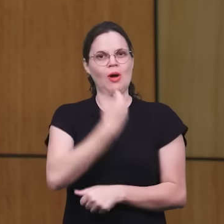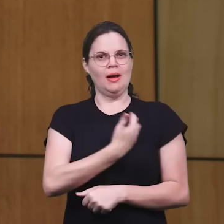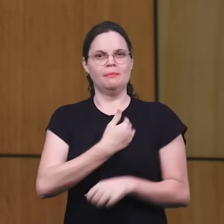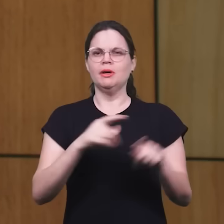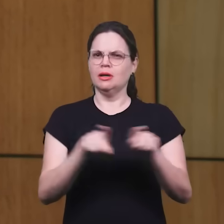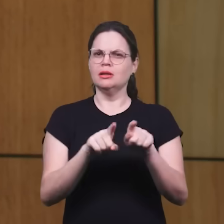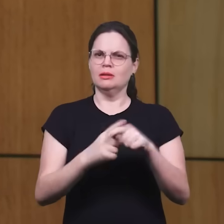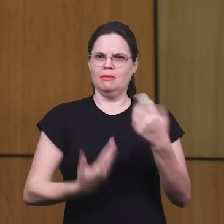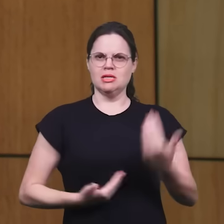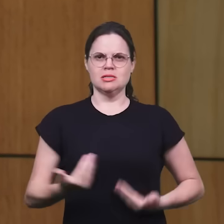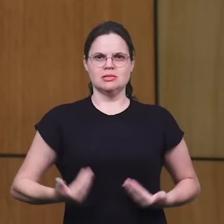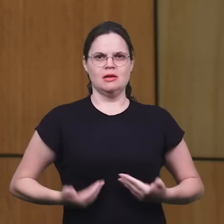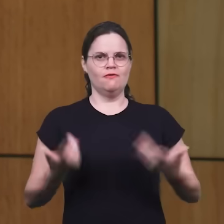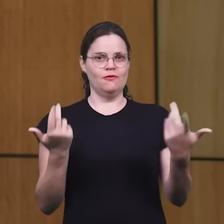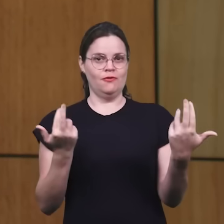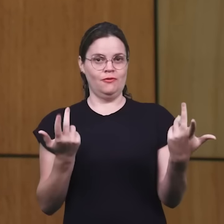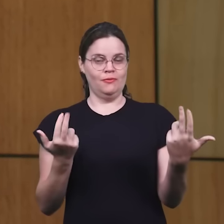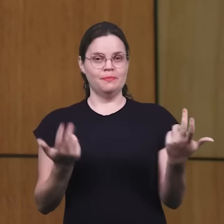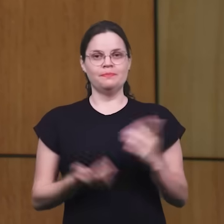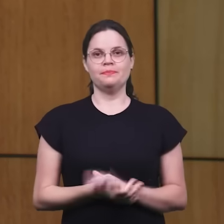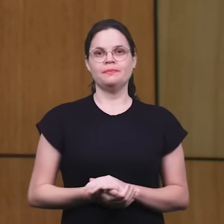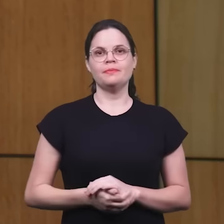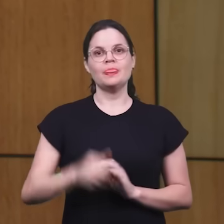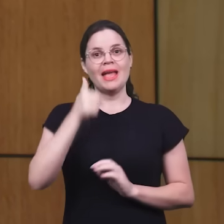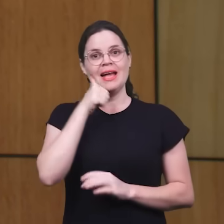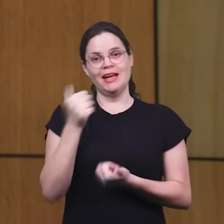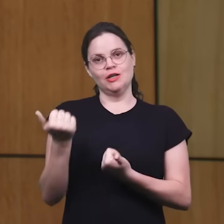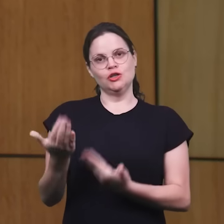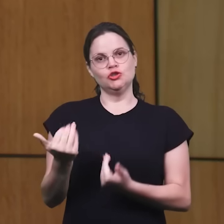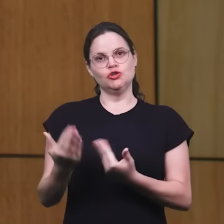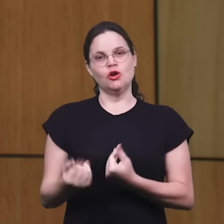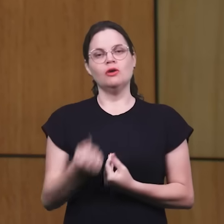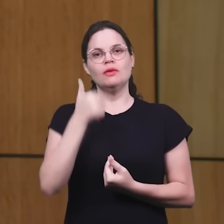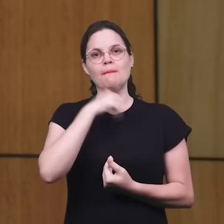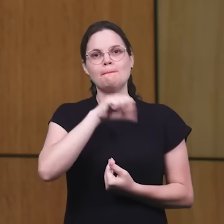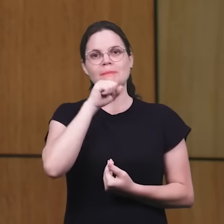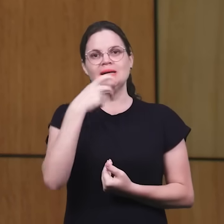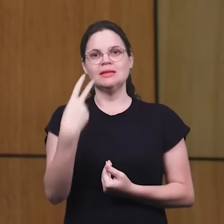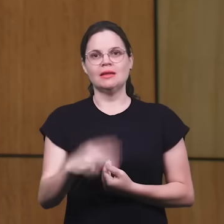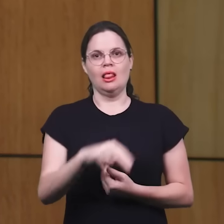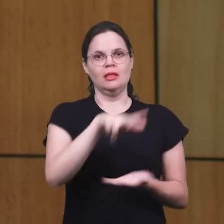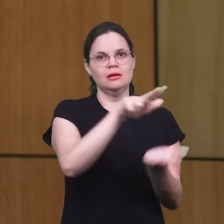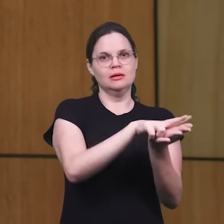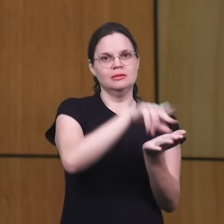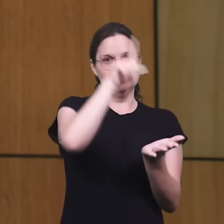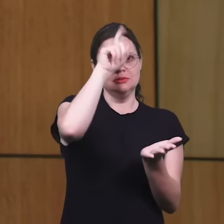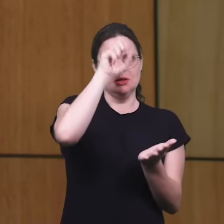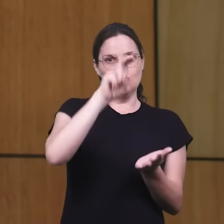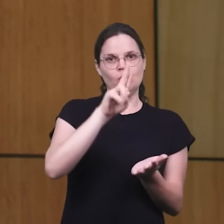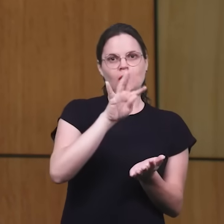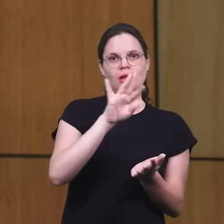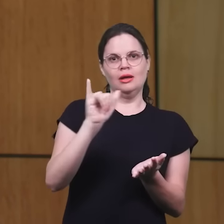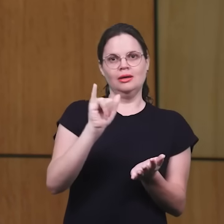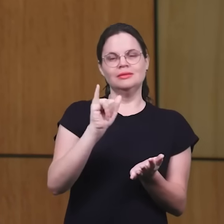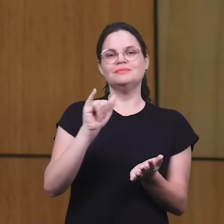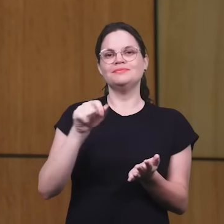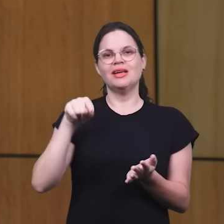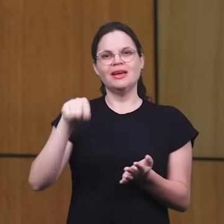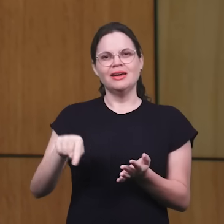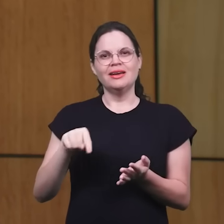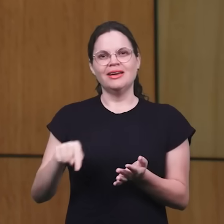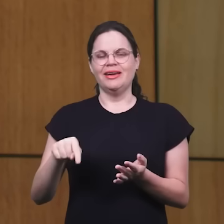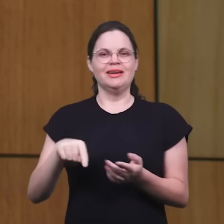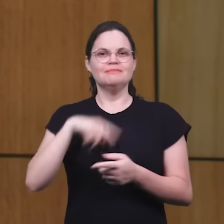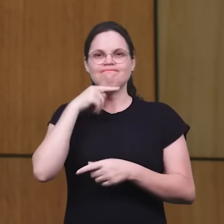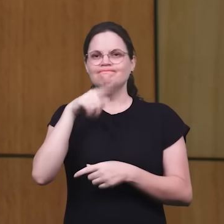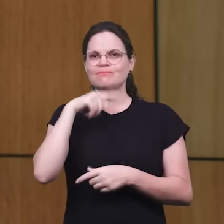instrumentista. Essa jovem está com a sua mãe internada em UTI. E essa situação tem prejudicado o seu